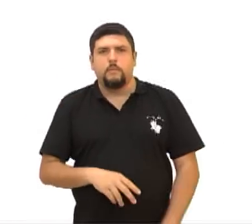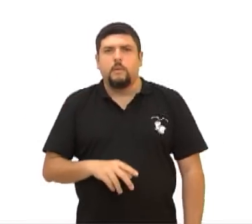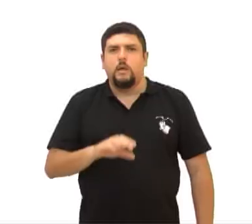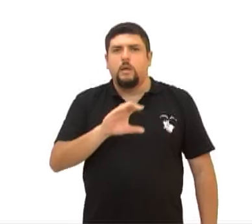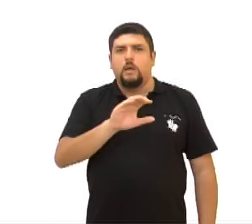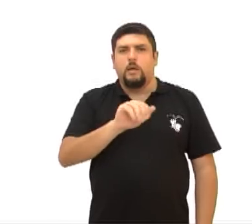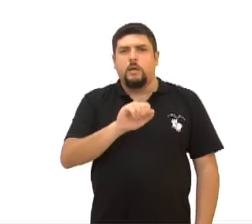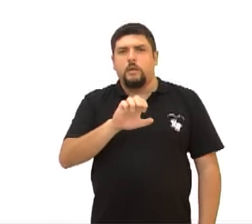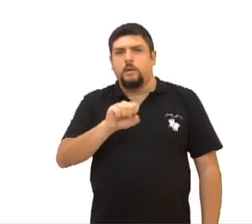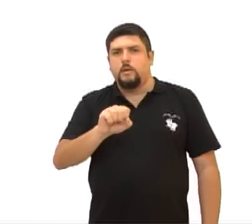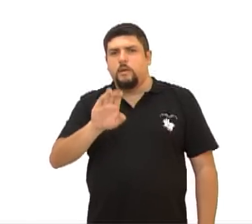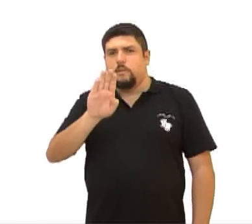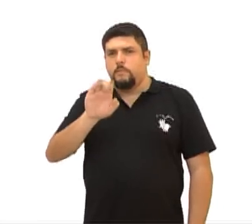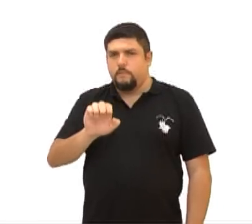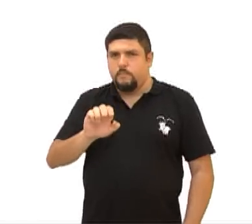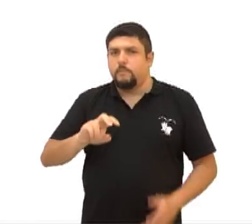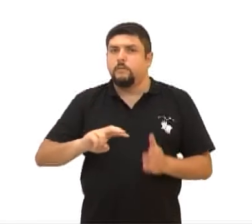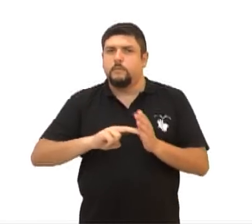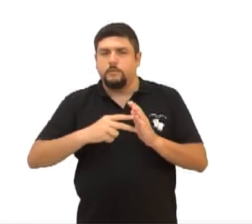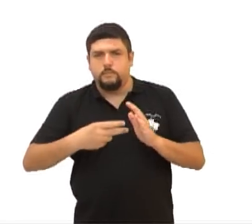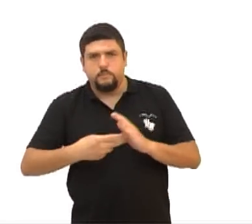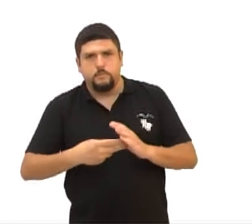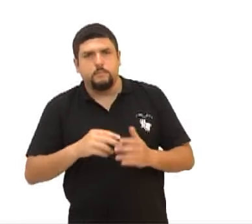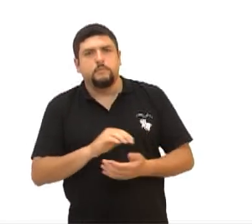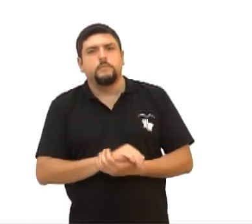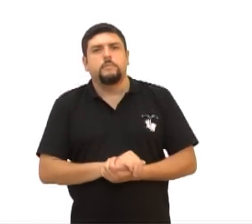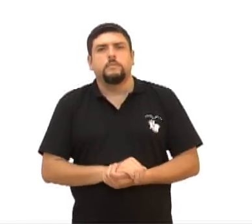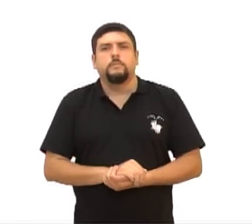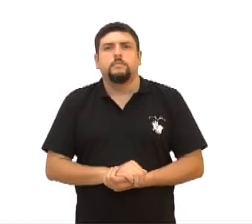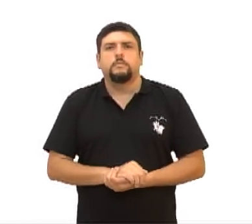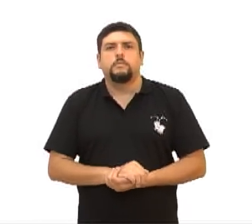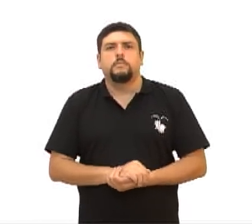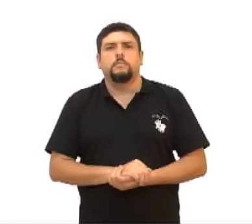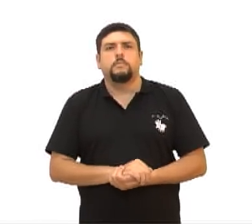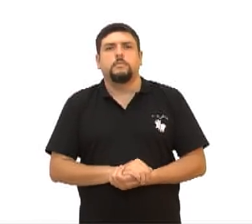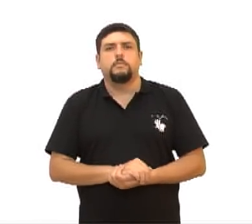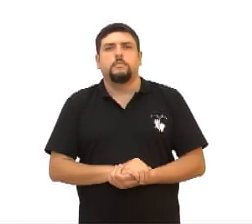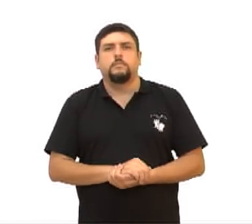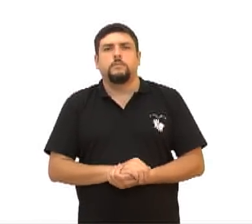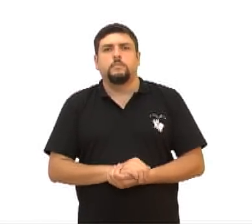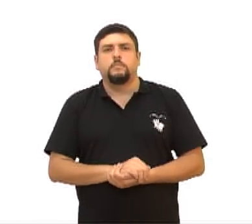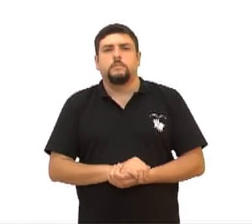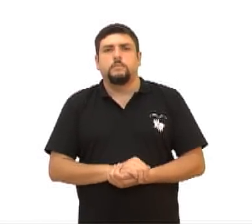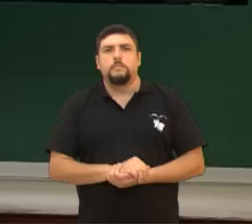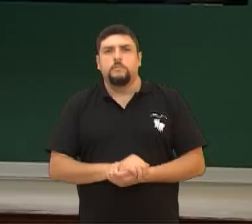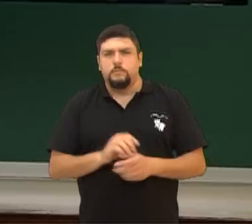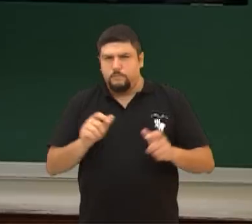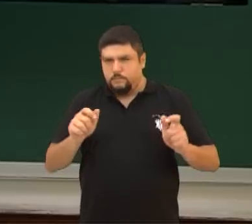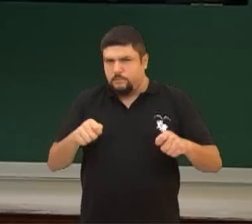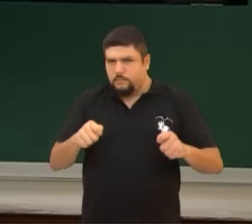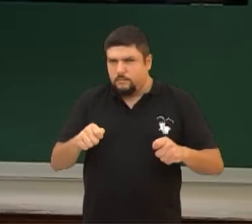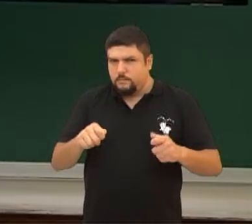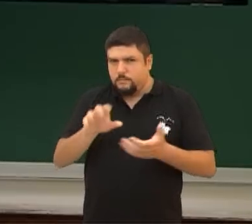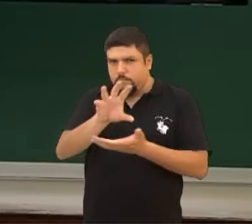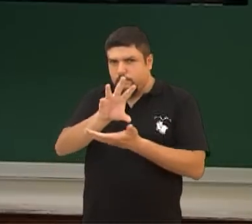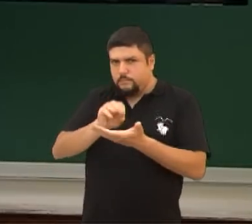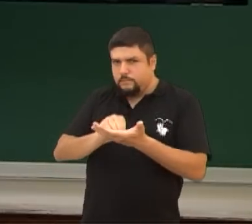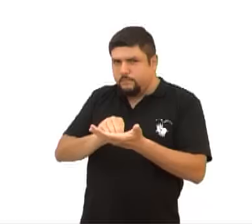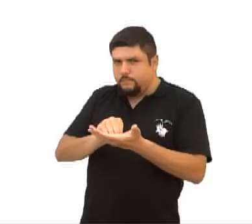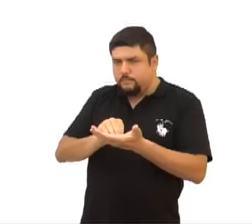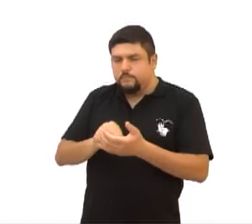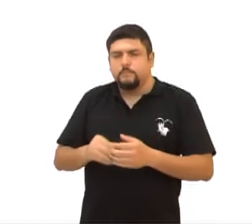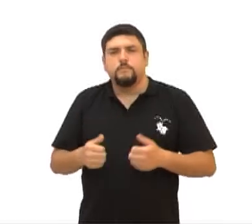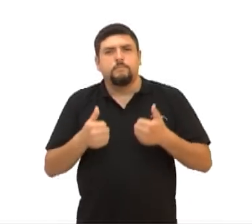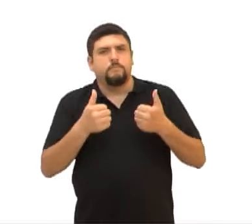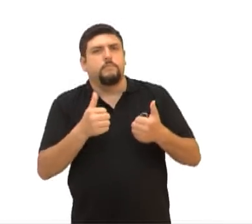CAESB, Companhia de Saneamento Ambiental do Distrito Federal. Você consegue? Anotou? Então,